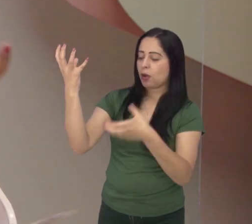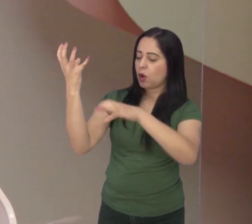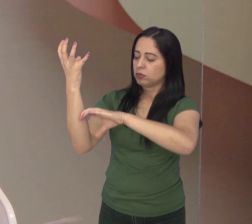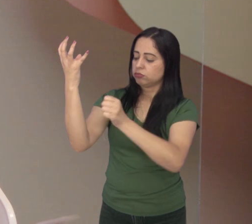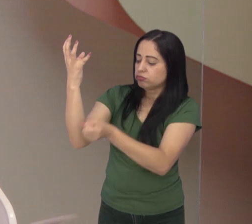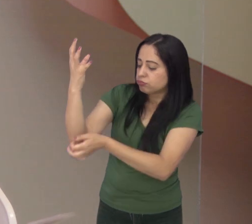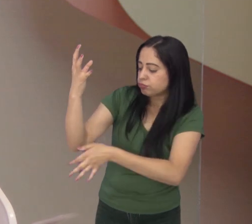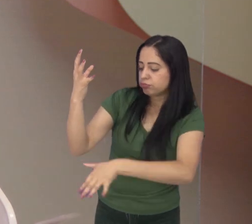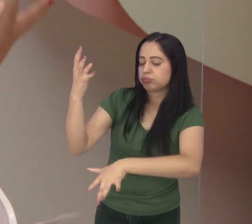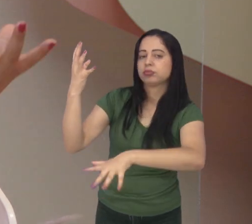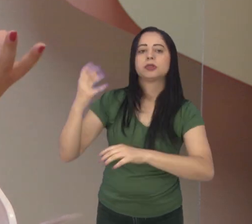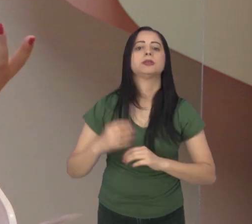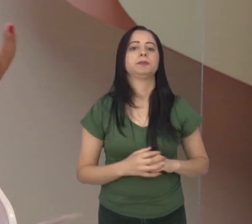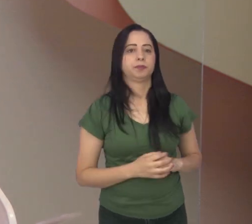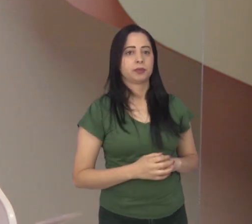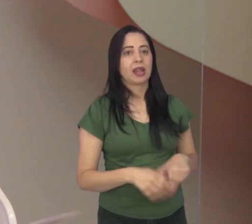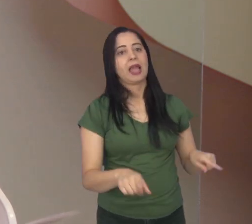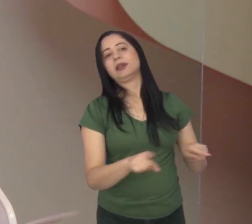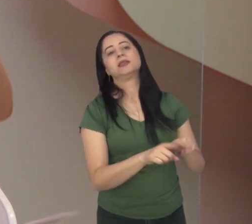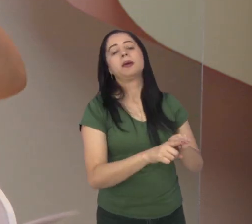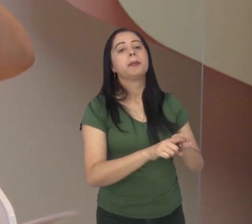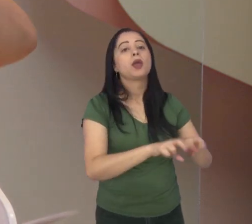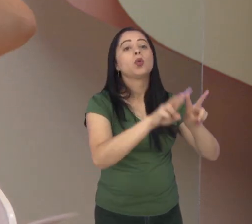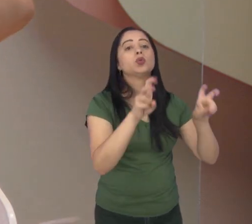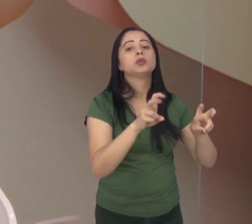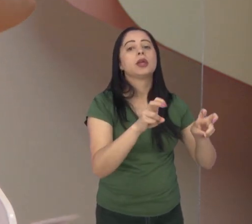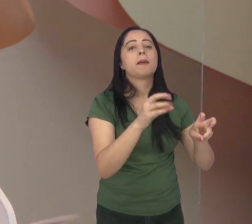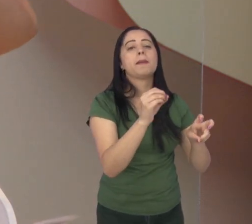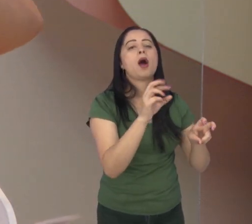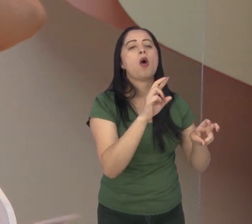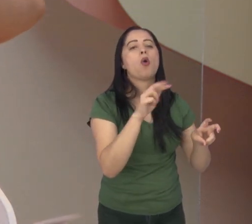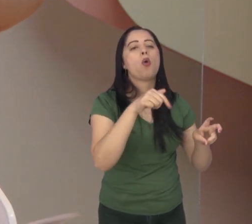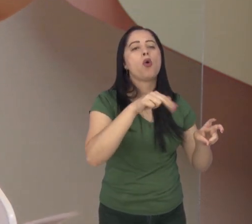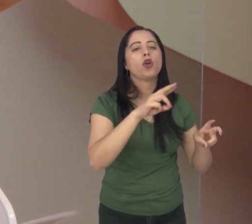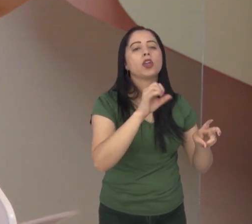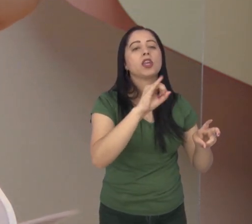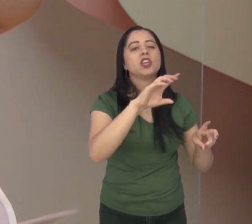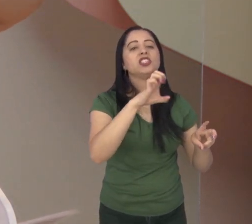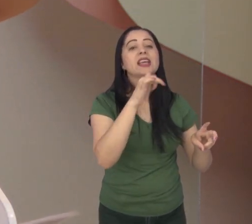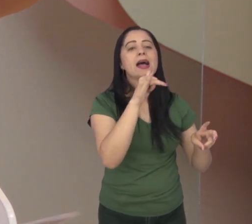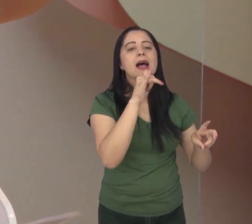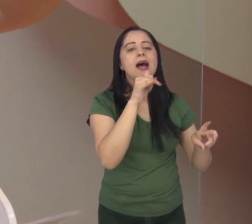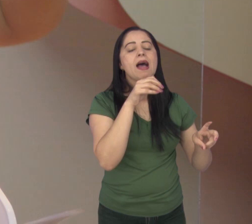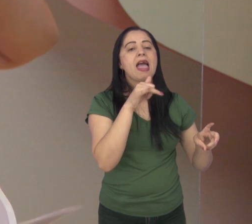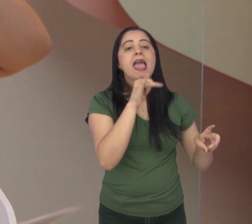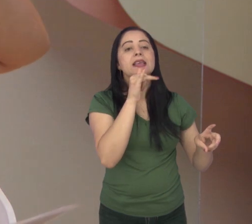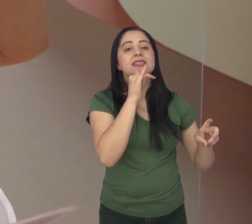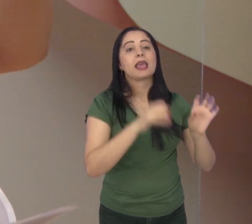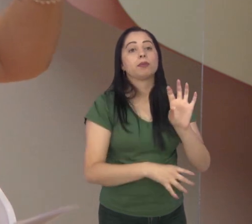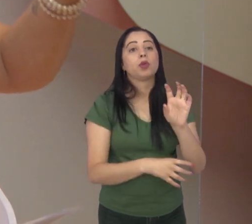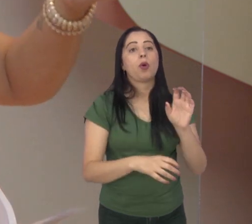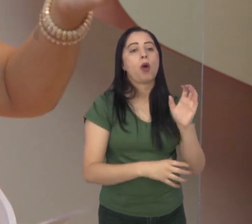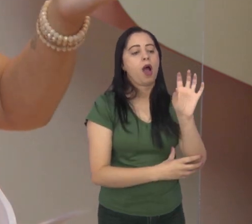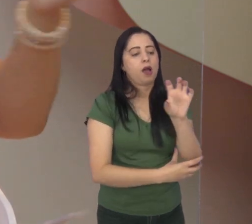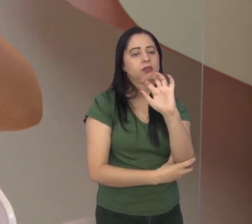gente vê também, ainda no assunto orquídea, a gente tem mania de, nos lugares, né, encontrar as orquídeas grudadas nas árvores. Não sei se é a palavra certa, grudar a